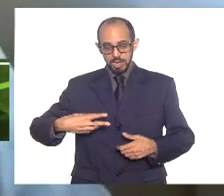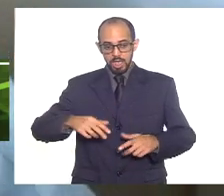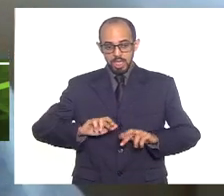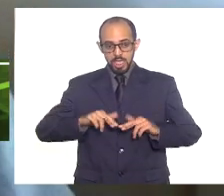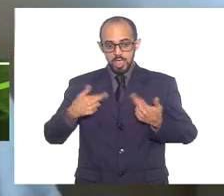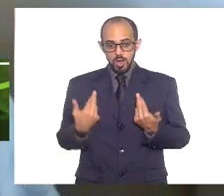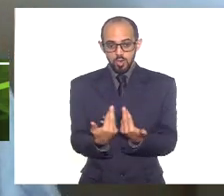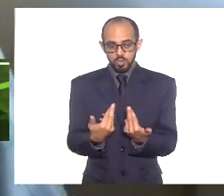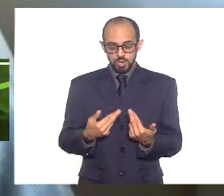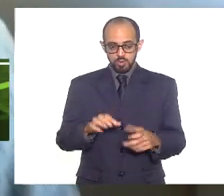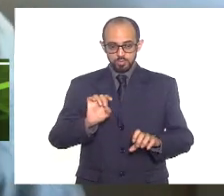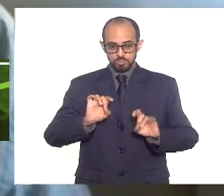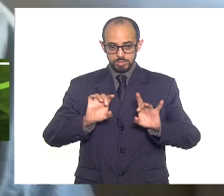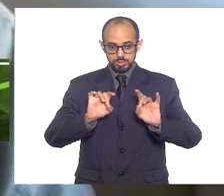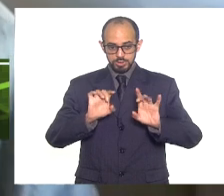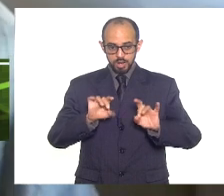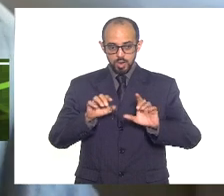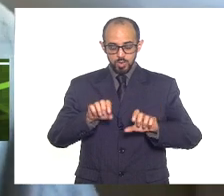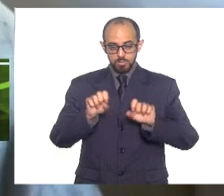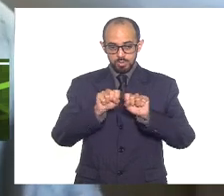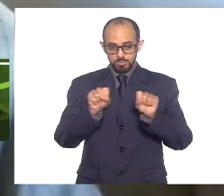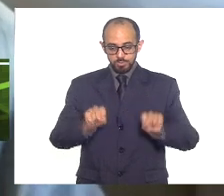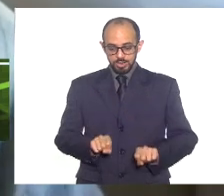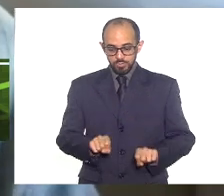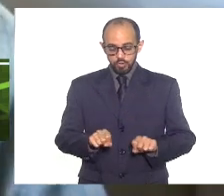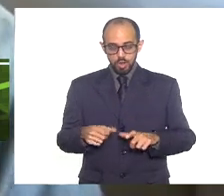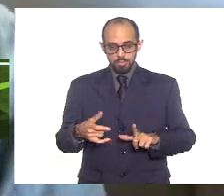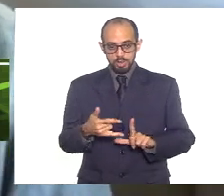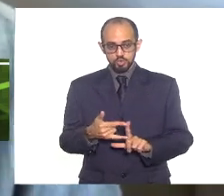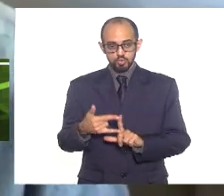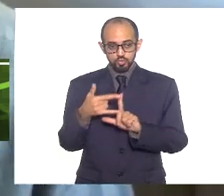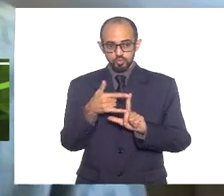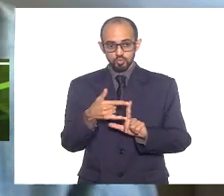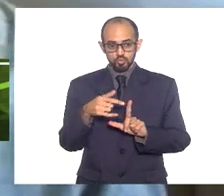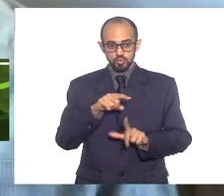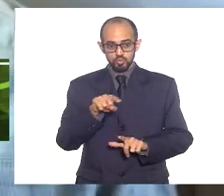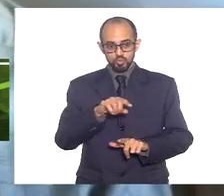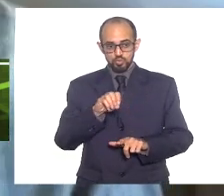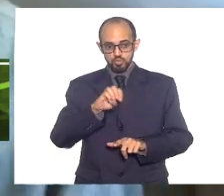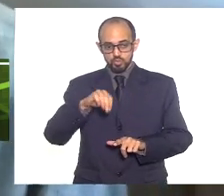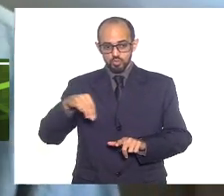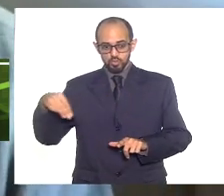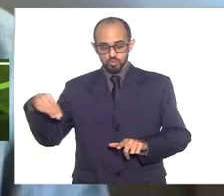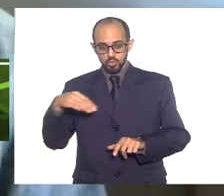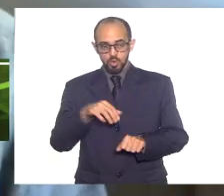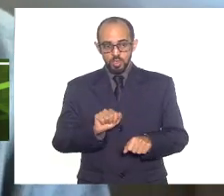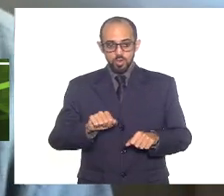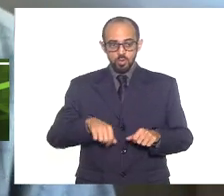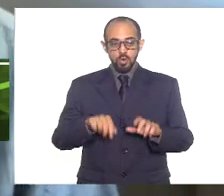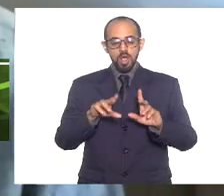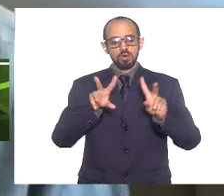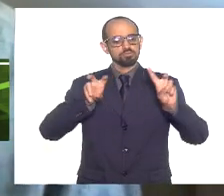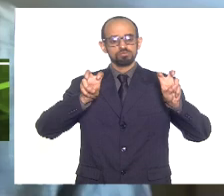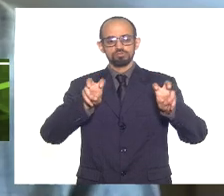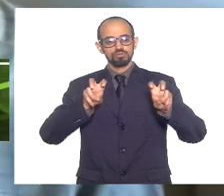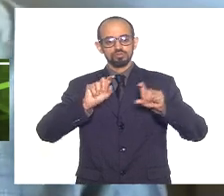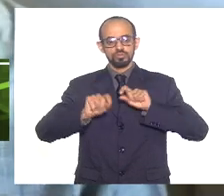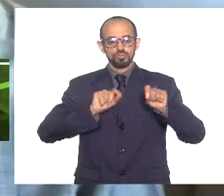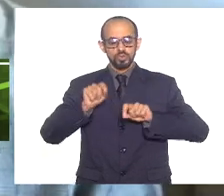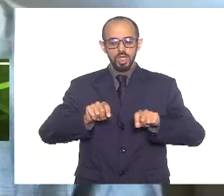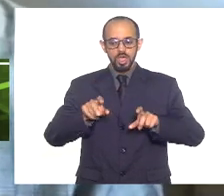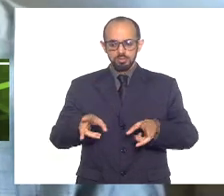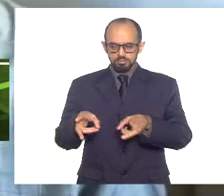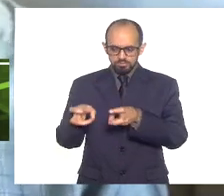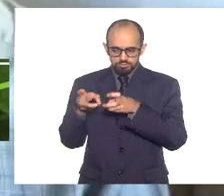realizada pela plataforma Zoom, com a seguinte pauta: oitiva dos representantes